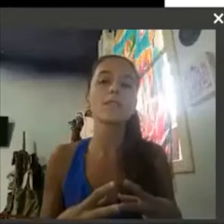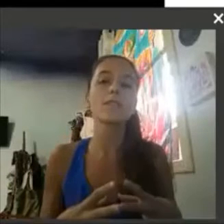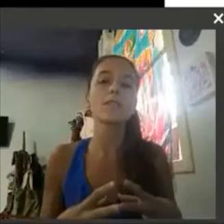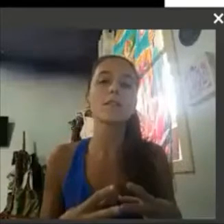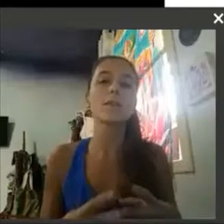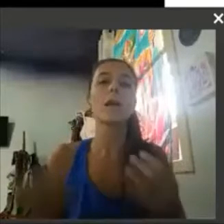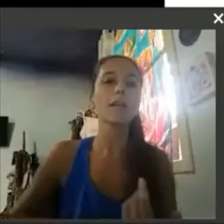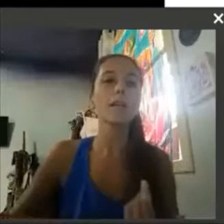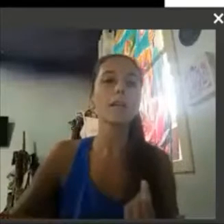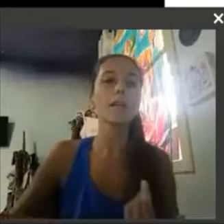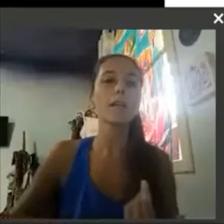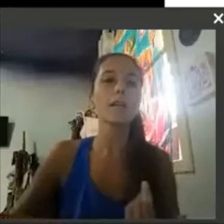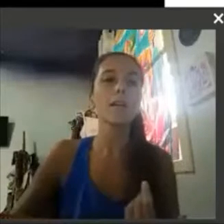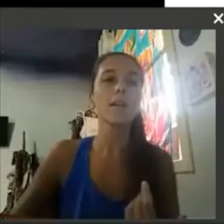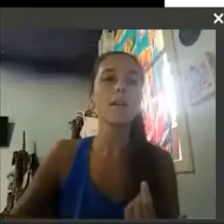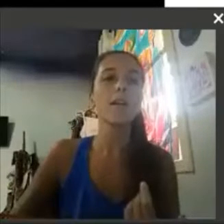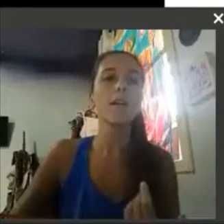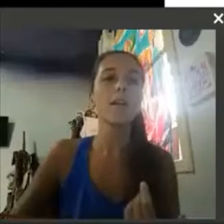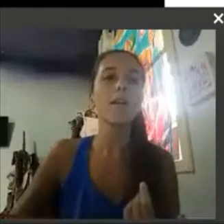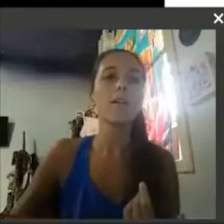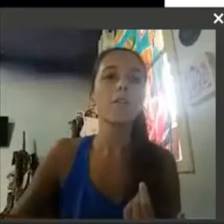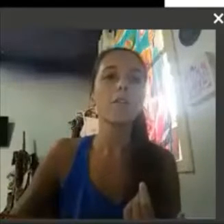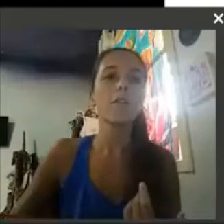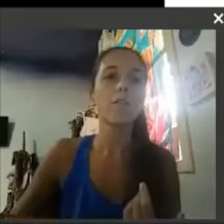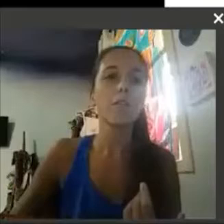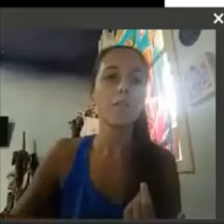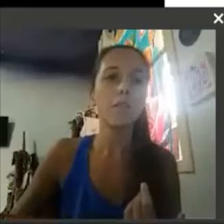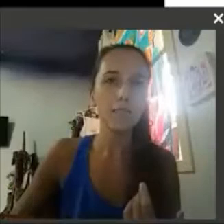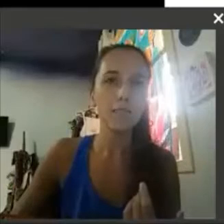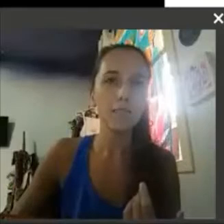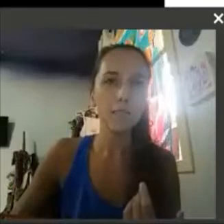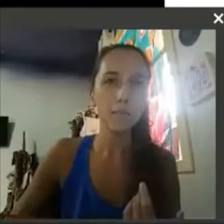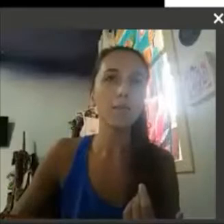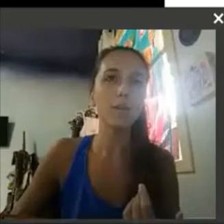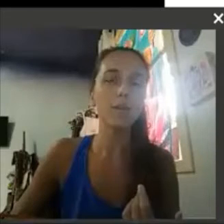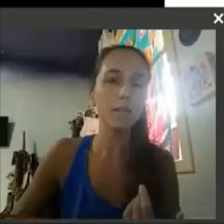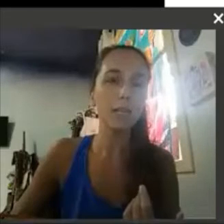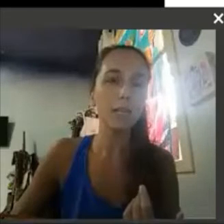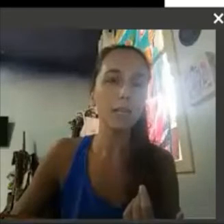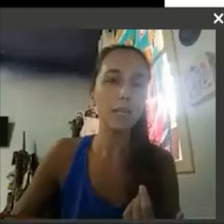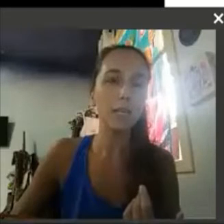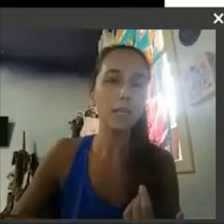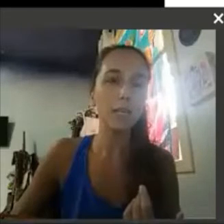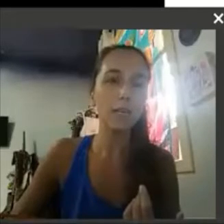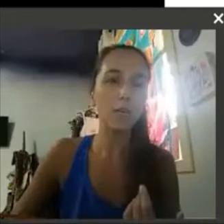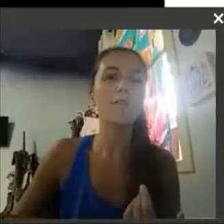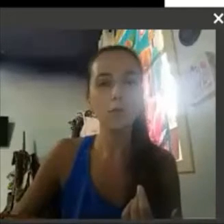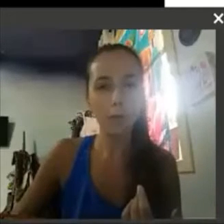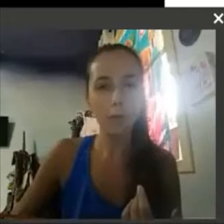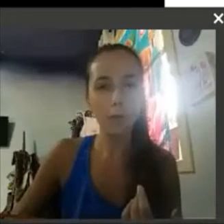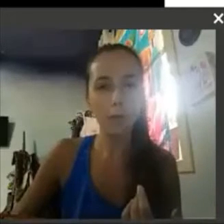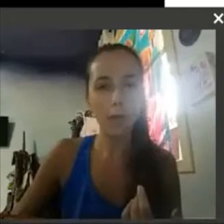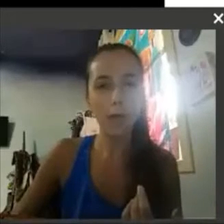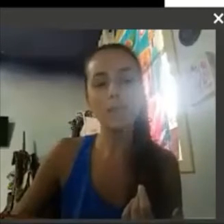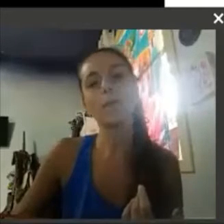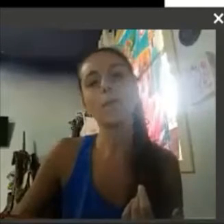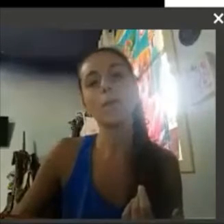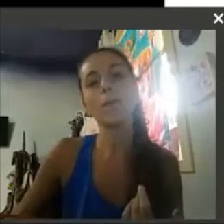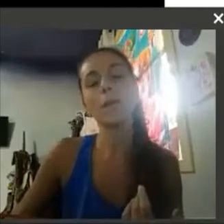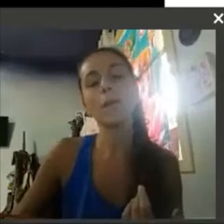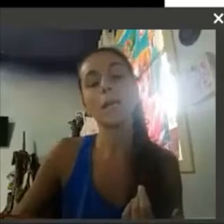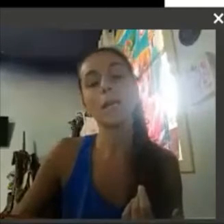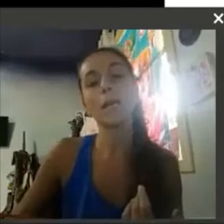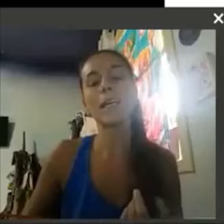CO2. Porém, esse processo de fermentação da glicose, ele vai formar o CO2 e vai formar etanol